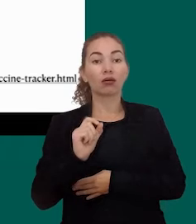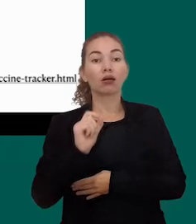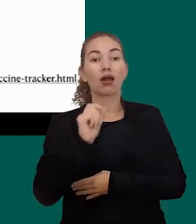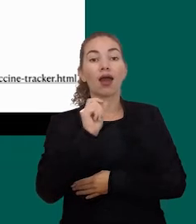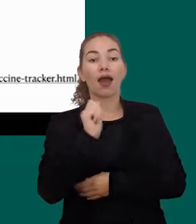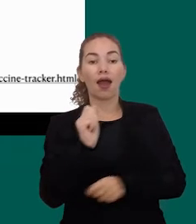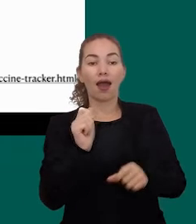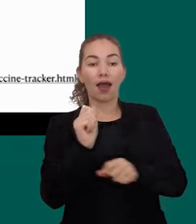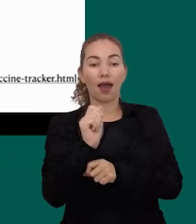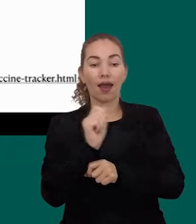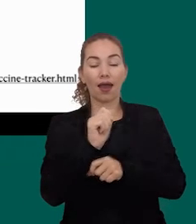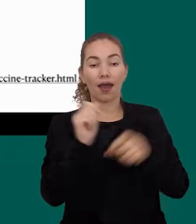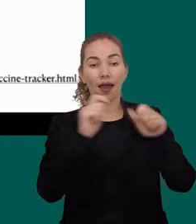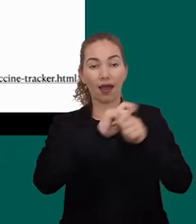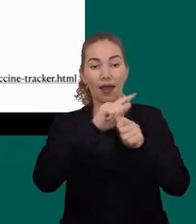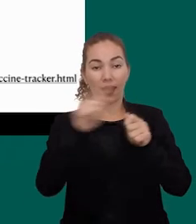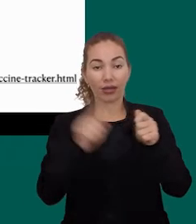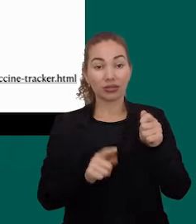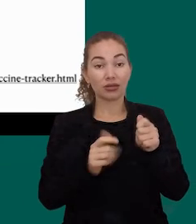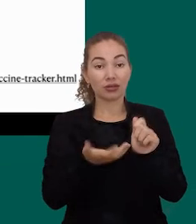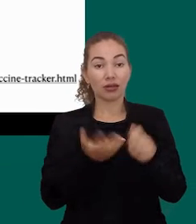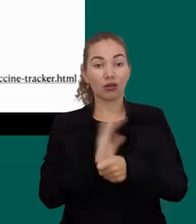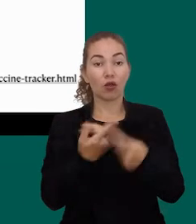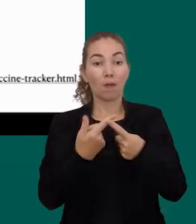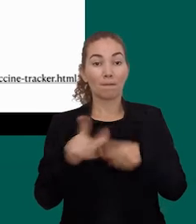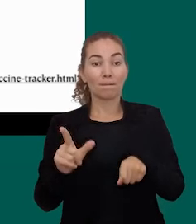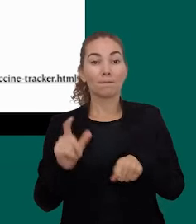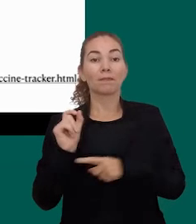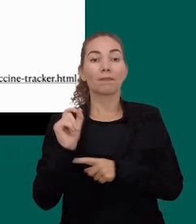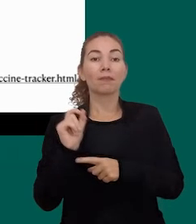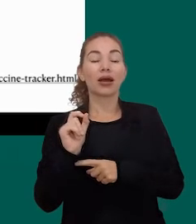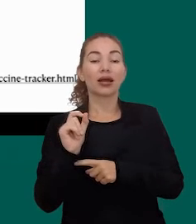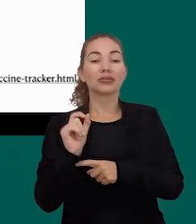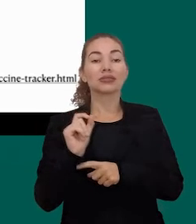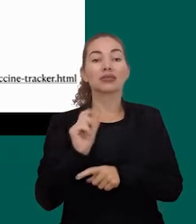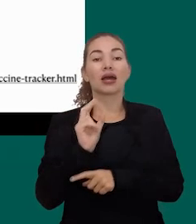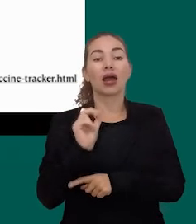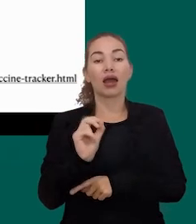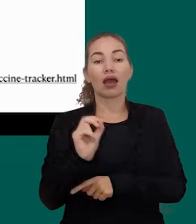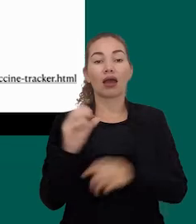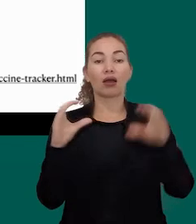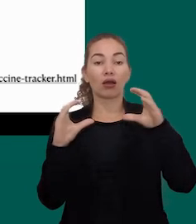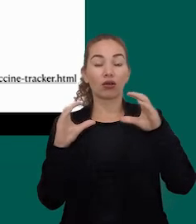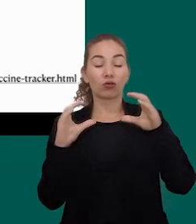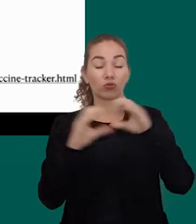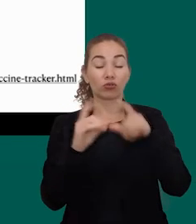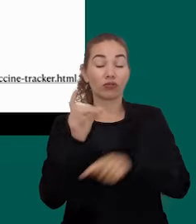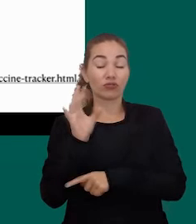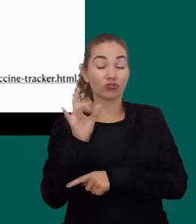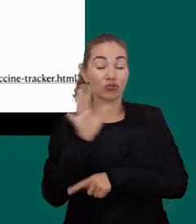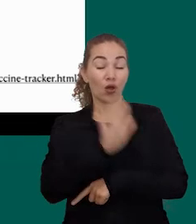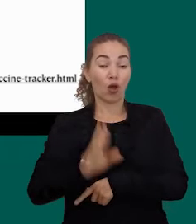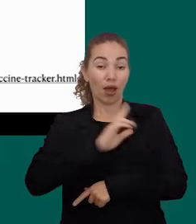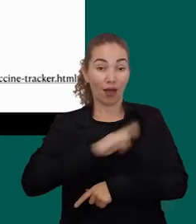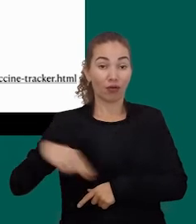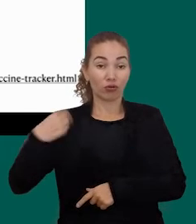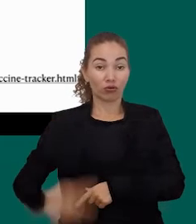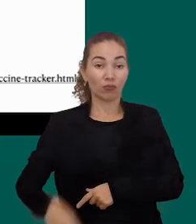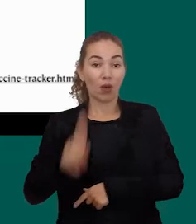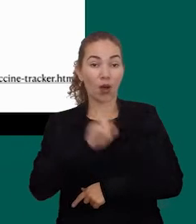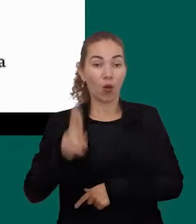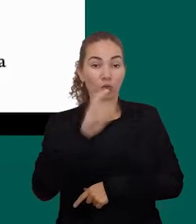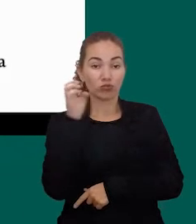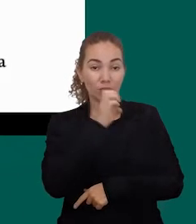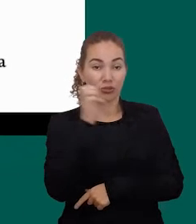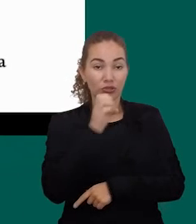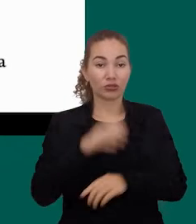aprovada, mas a vacina Coronavac ela só é autorizada para uso emergencial. E a gente tem vacinas em fase 3, fase 2 e fase 1, conforme